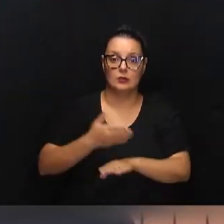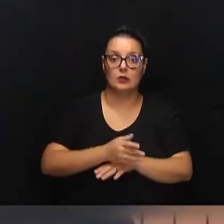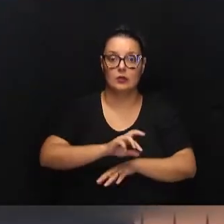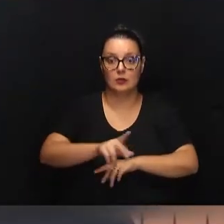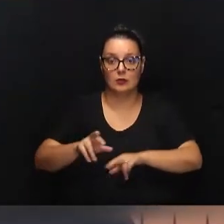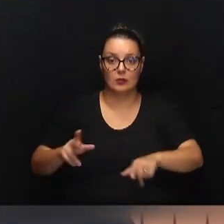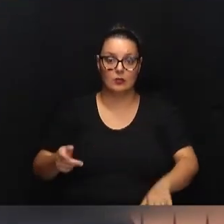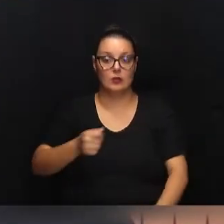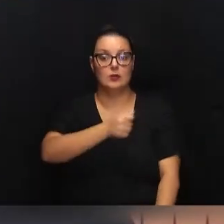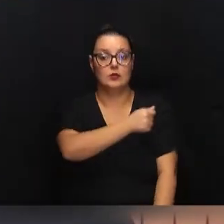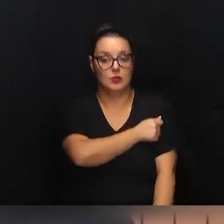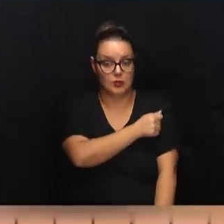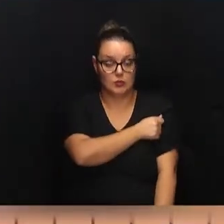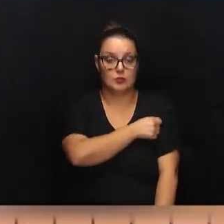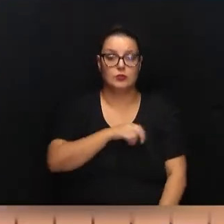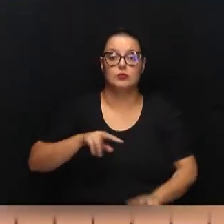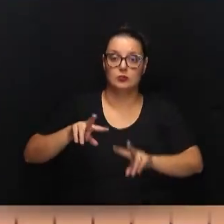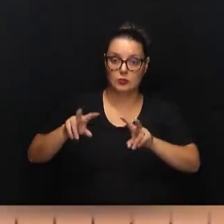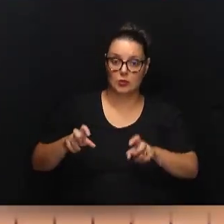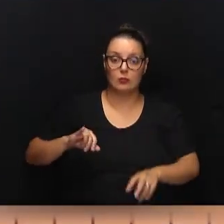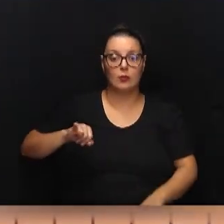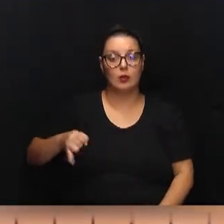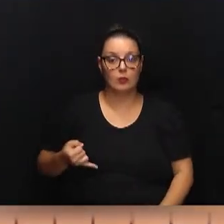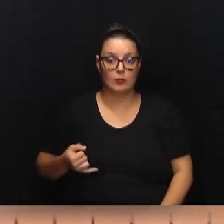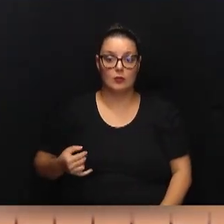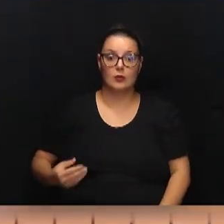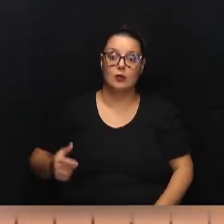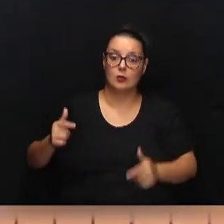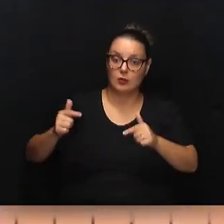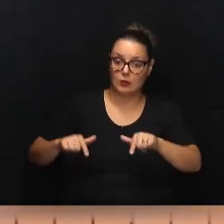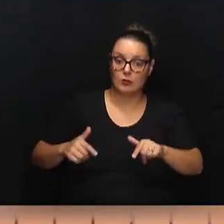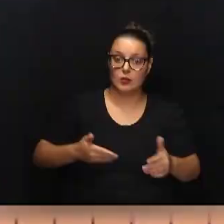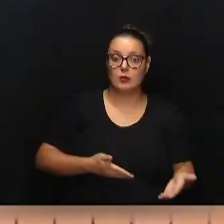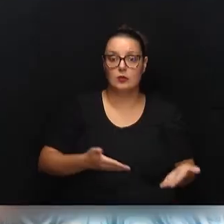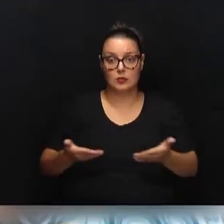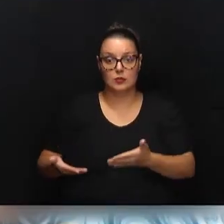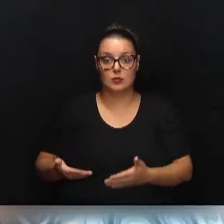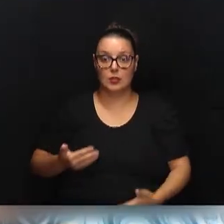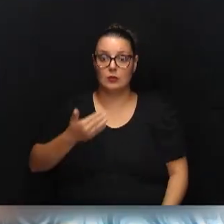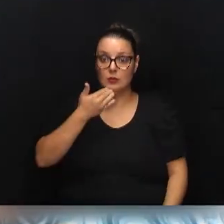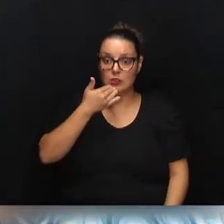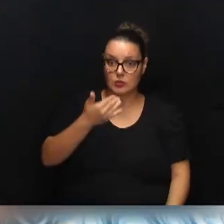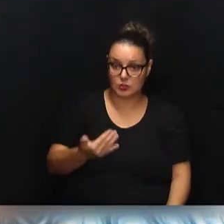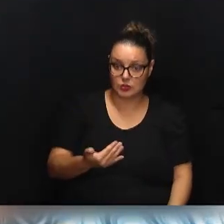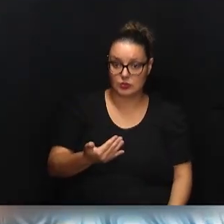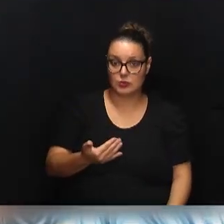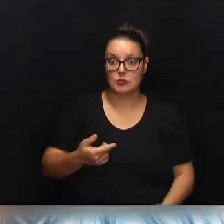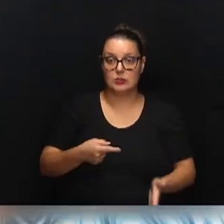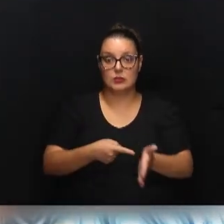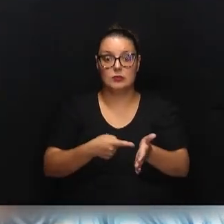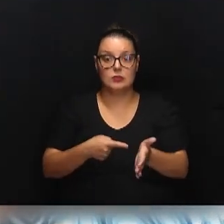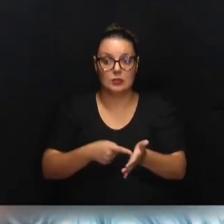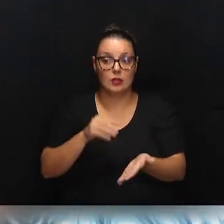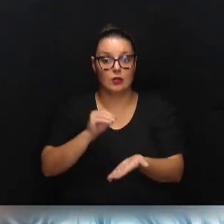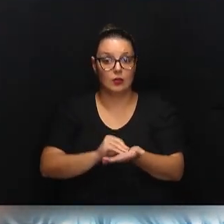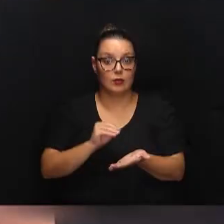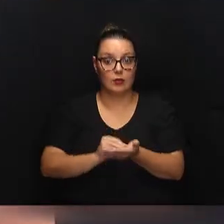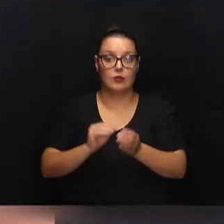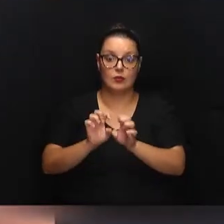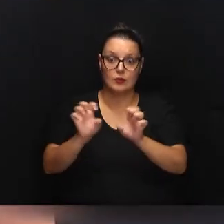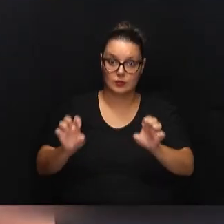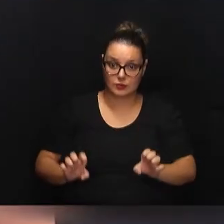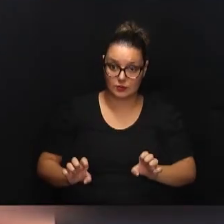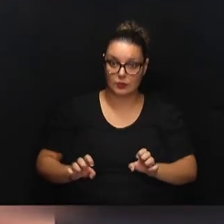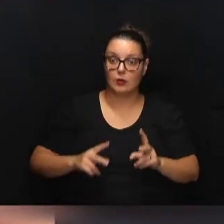várias autoridades que aproveitaram o espaço para apresentar reivindicações e denunciar a falta de estrutura.